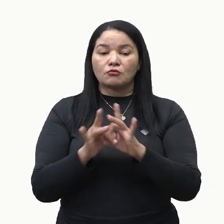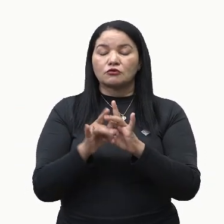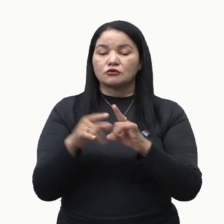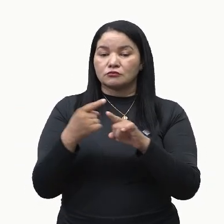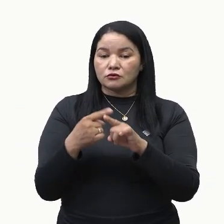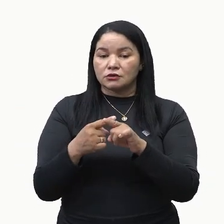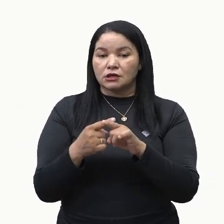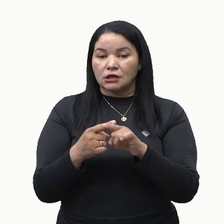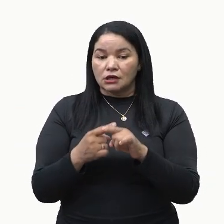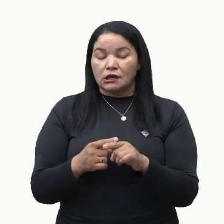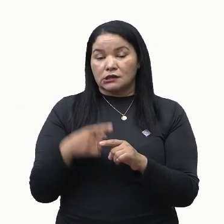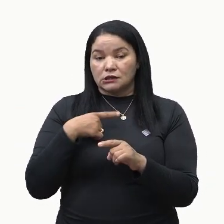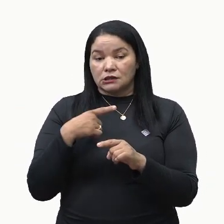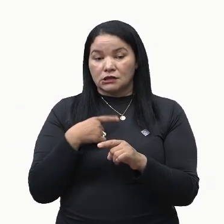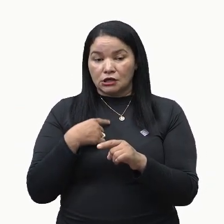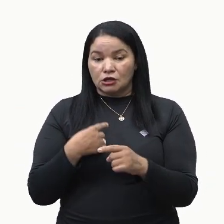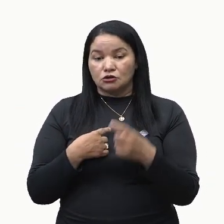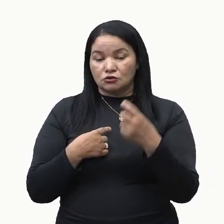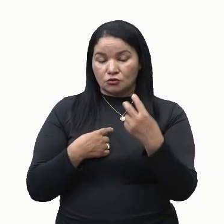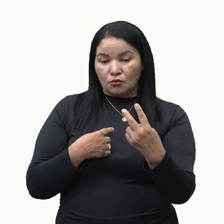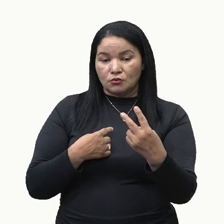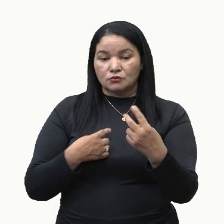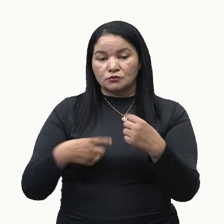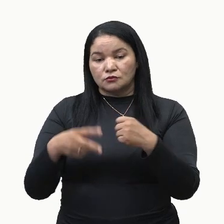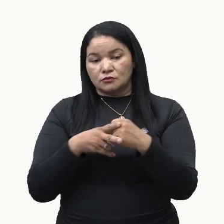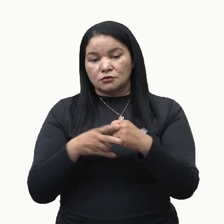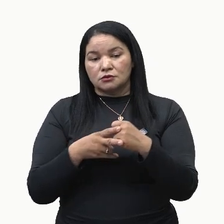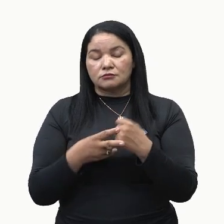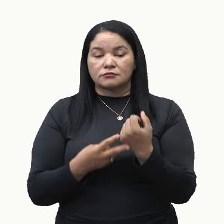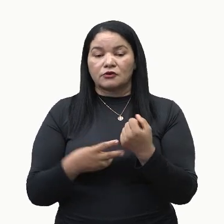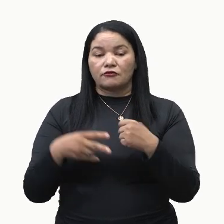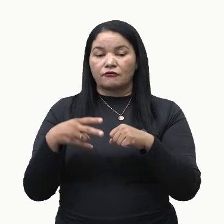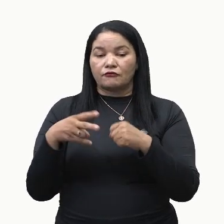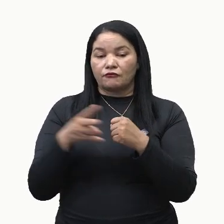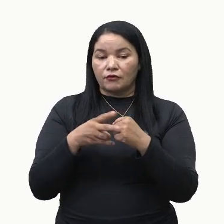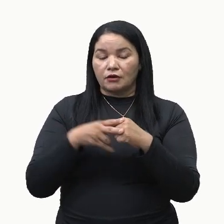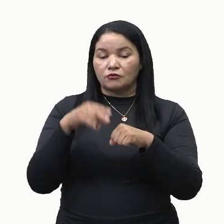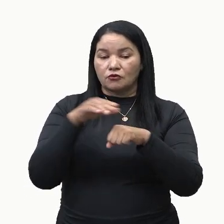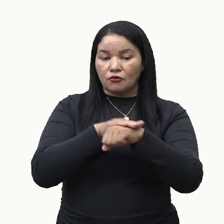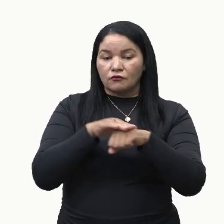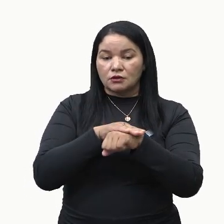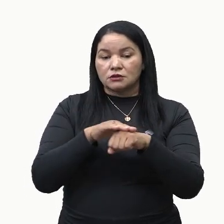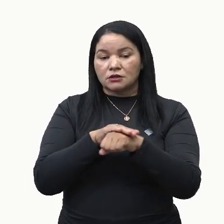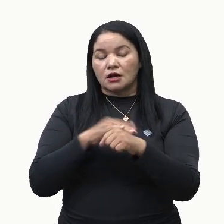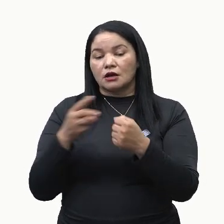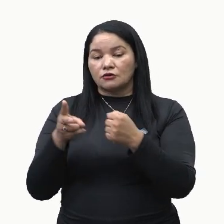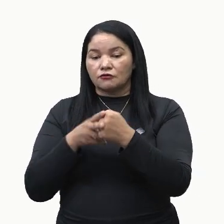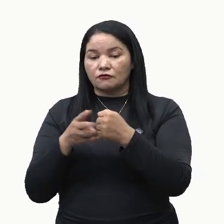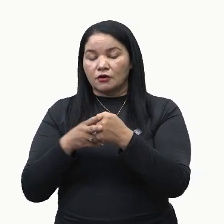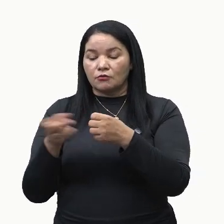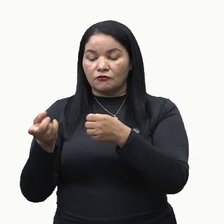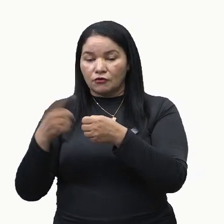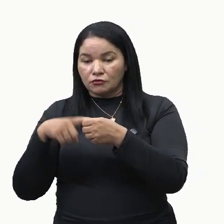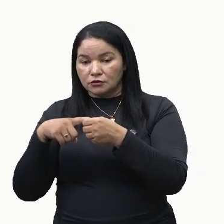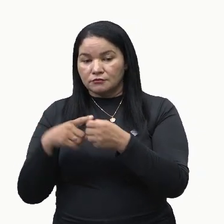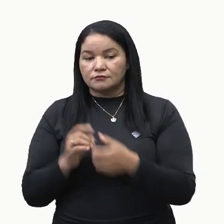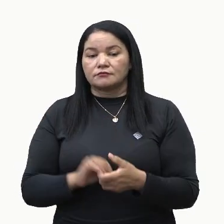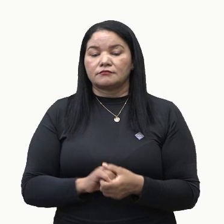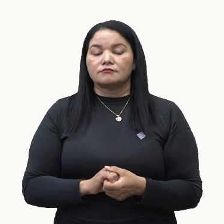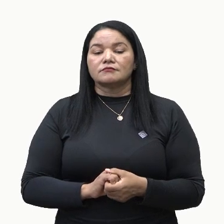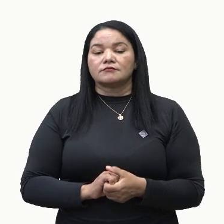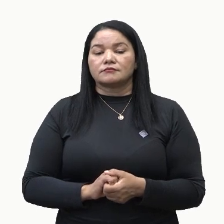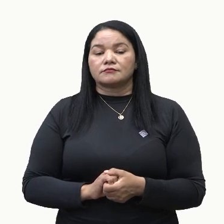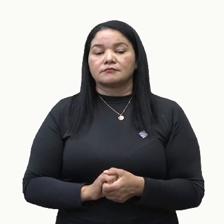um verbo. O verbo conversar e o verbo voltar. Ok? Então temos aí um período composto